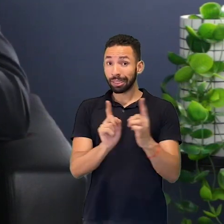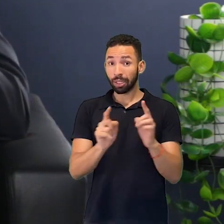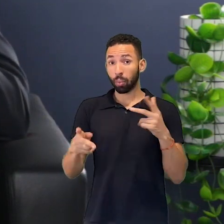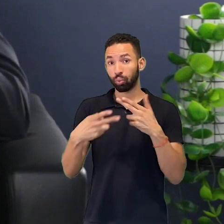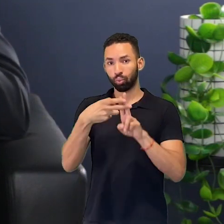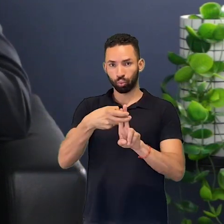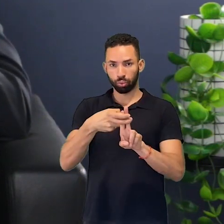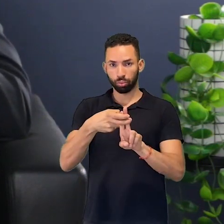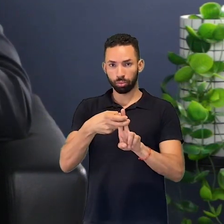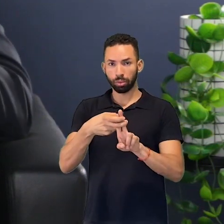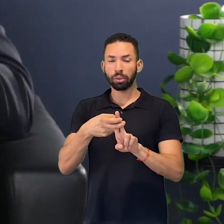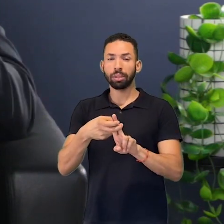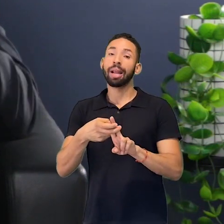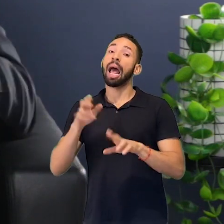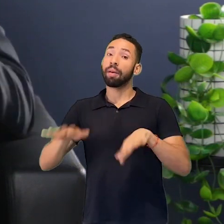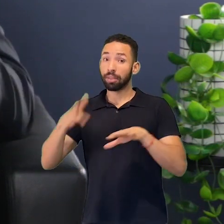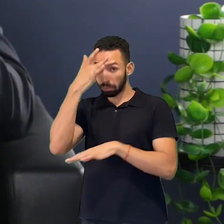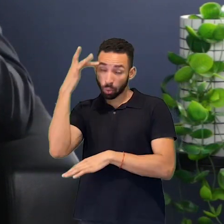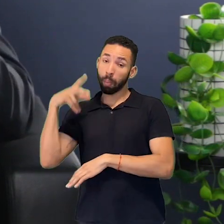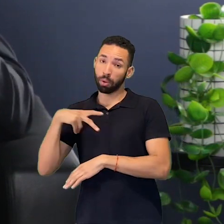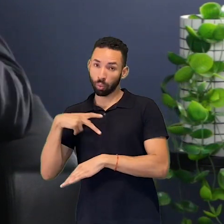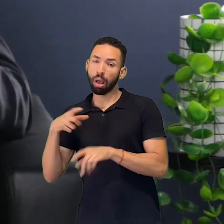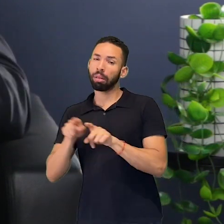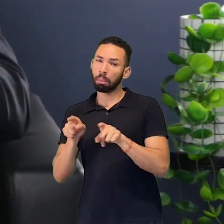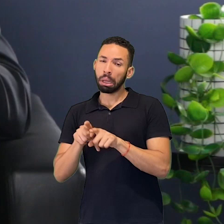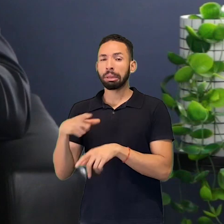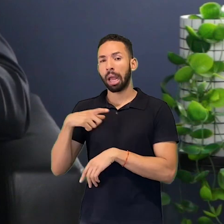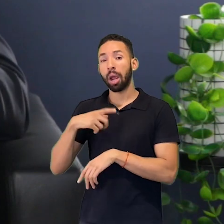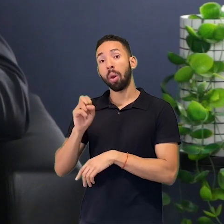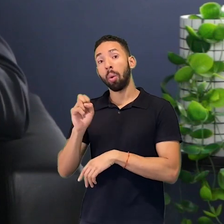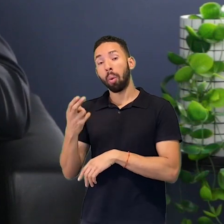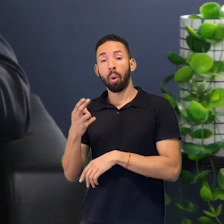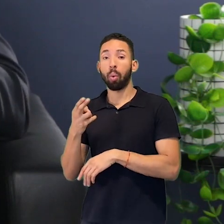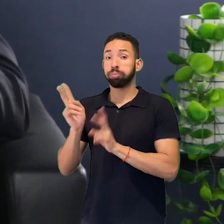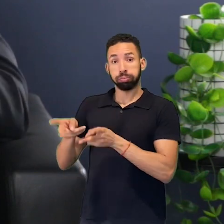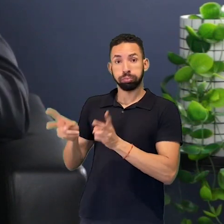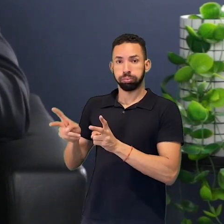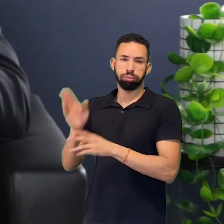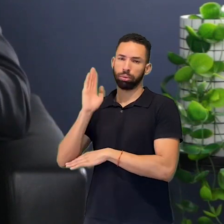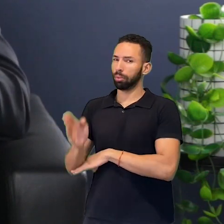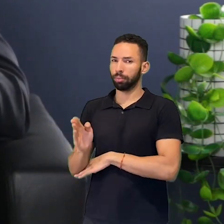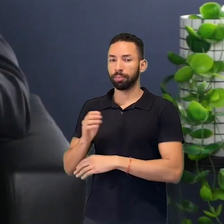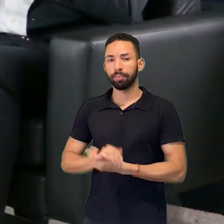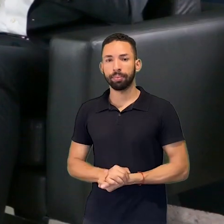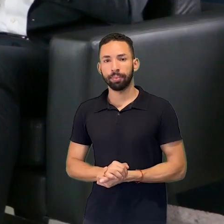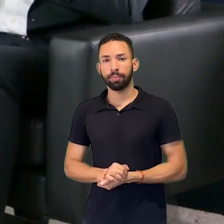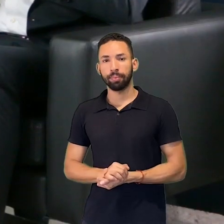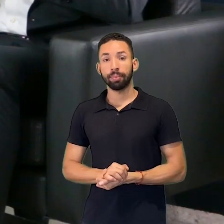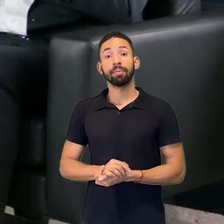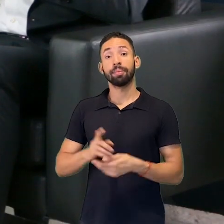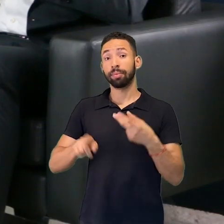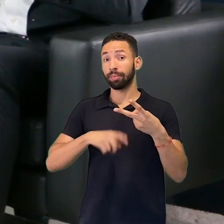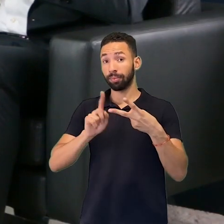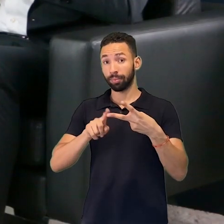estar sendo atendida pelo SUS. Não pode ser pessoa que esteja atendida por plano particular ou pelo particular mesmo, diretamente.